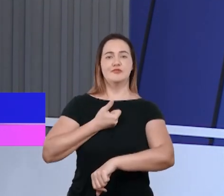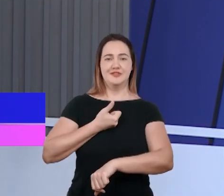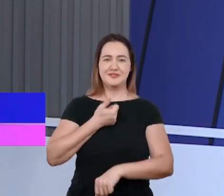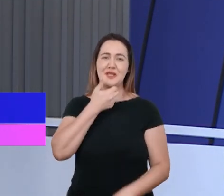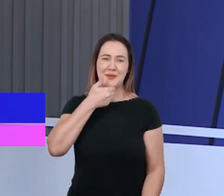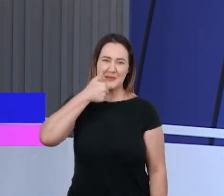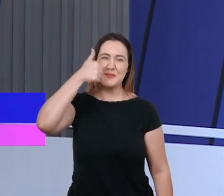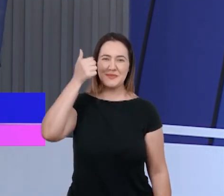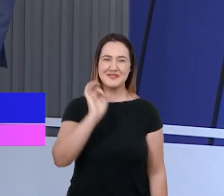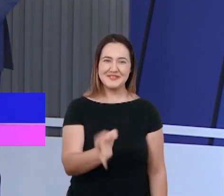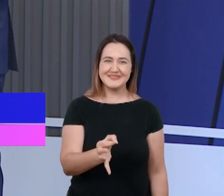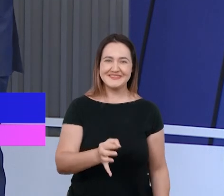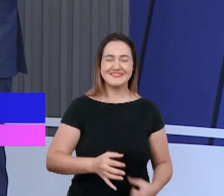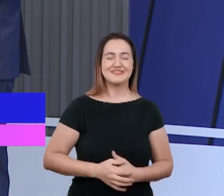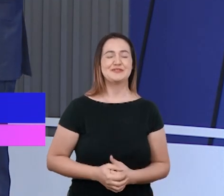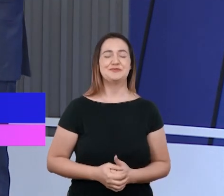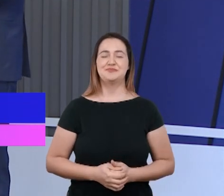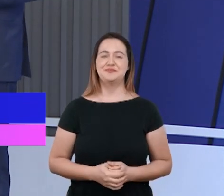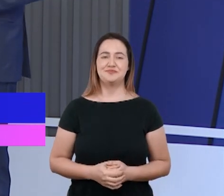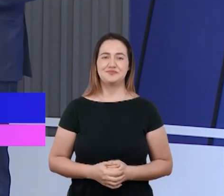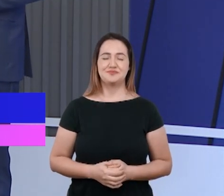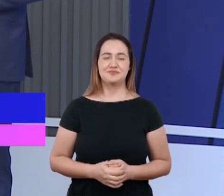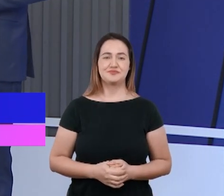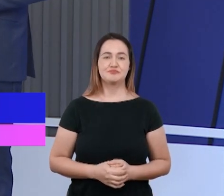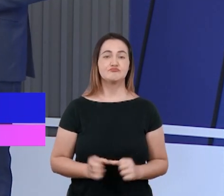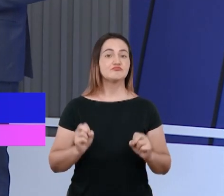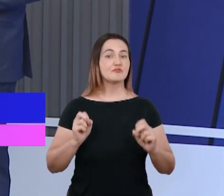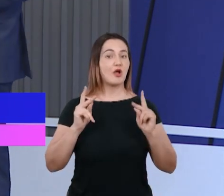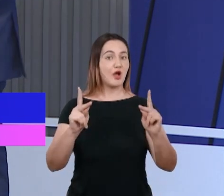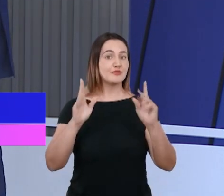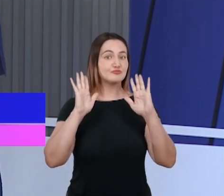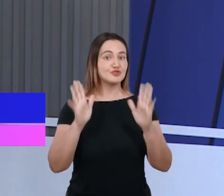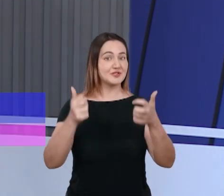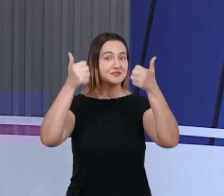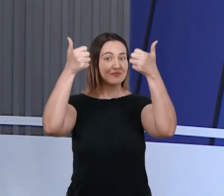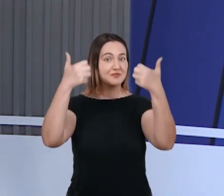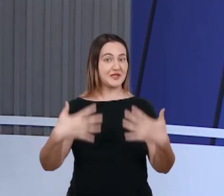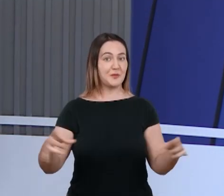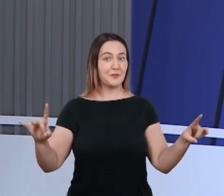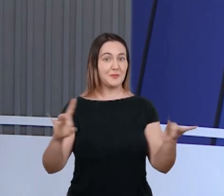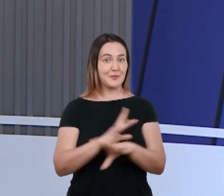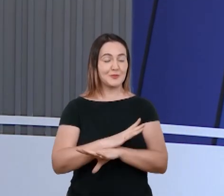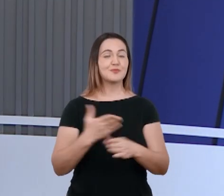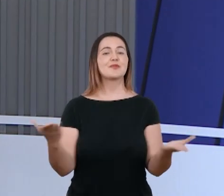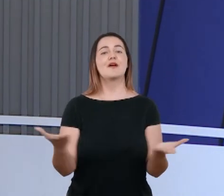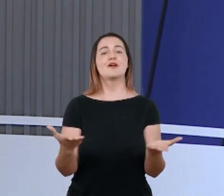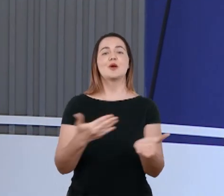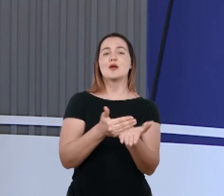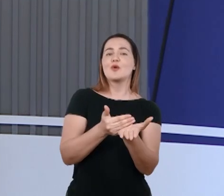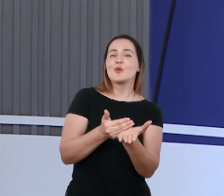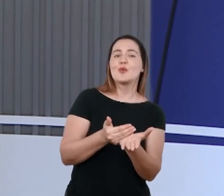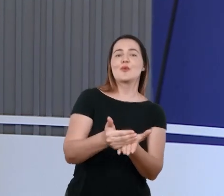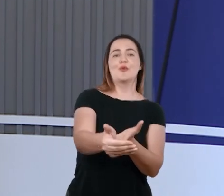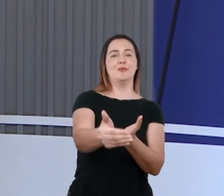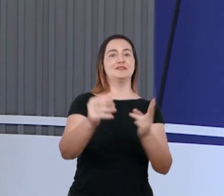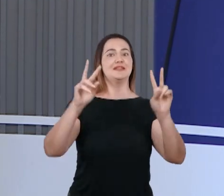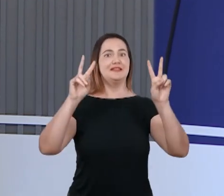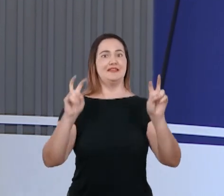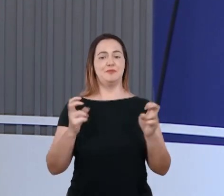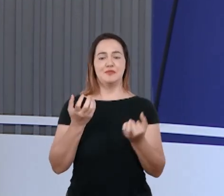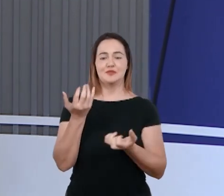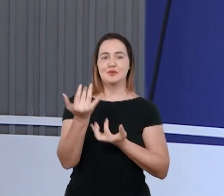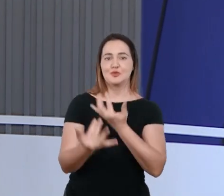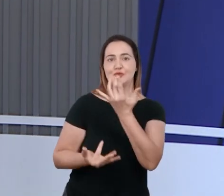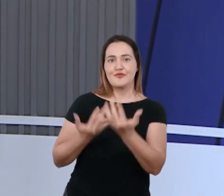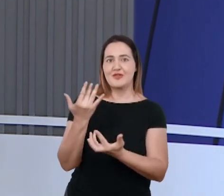aquilo que nós apresentamos aqui no programa A Arena do Futuro. Tá bom? Então, dito tudo isso, já estamos prontos